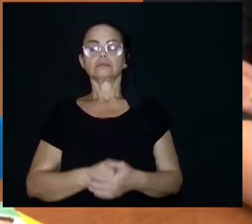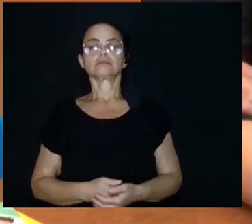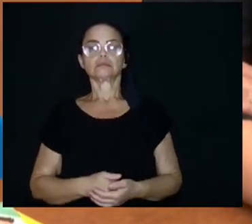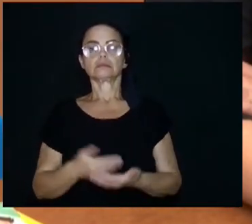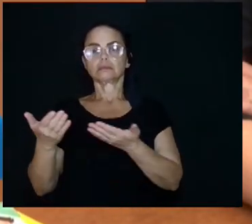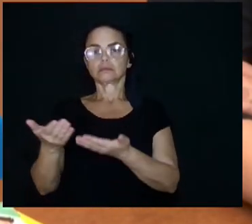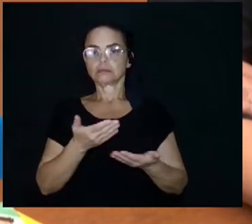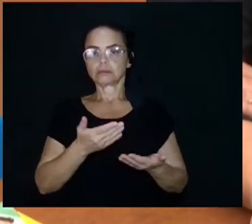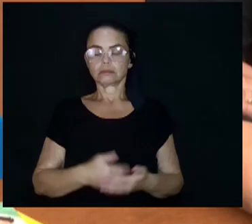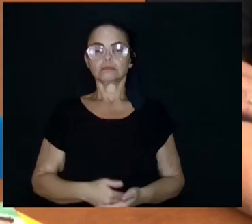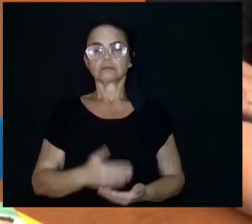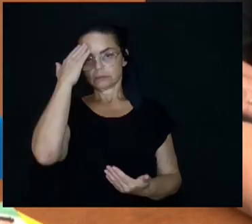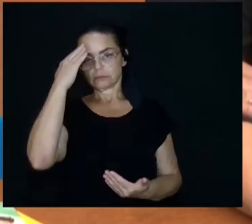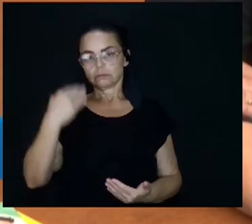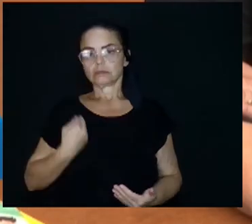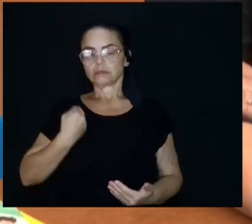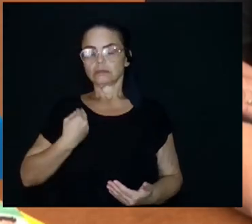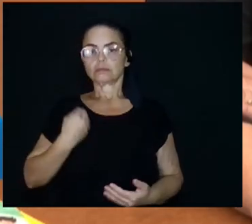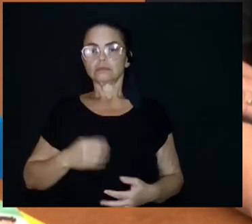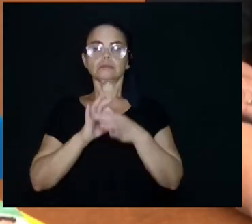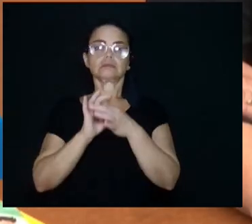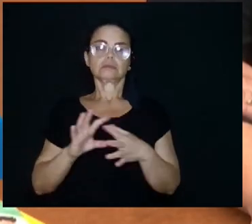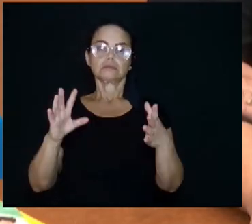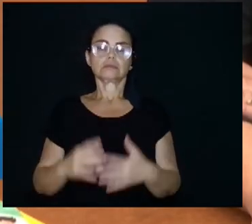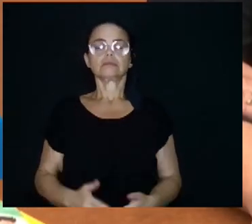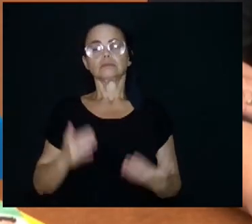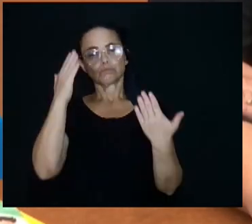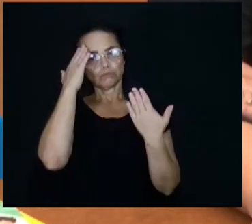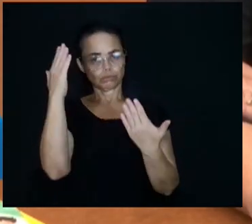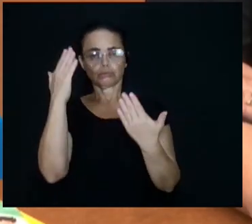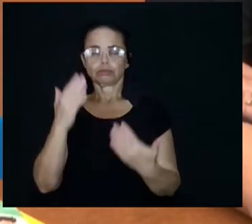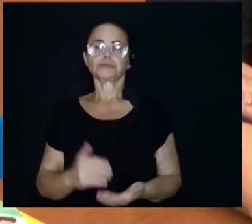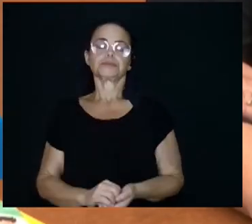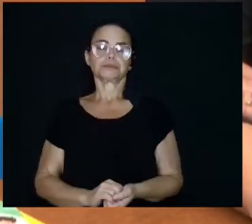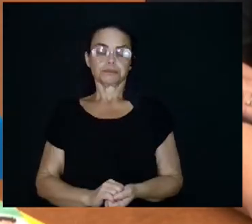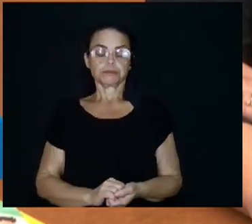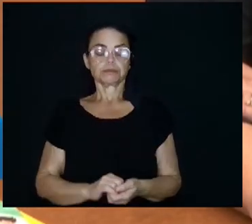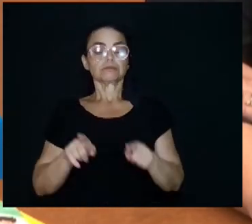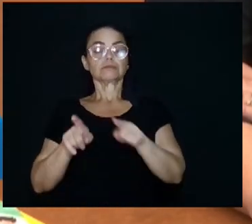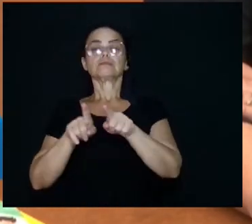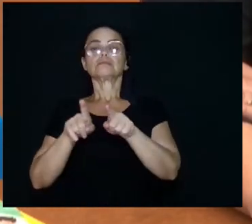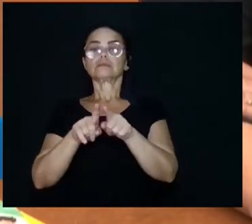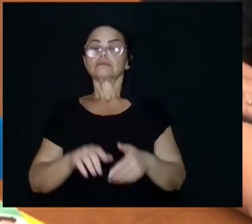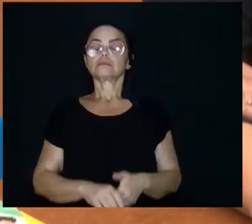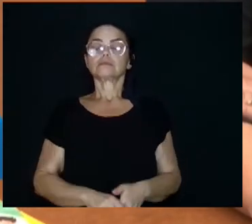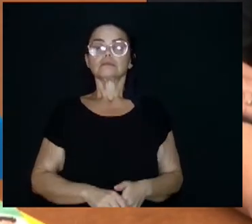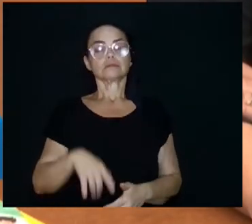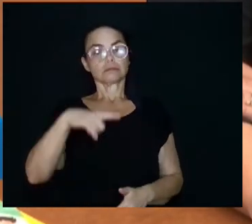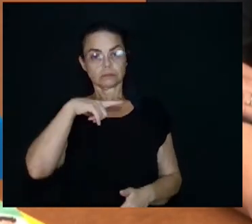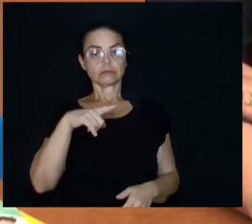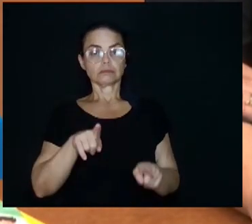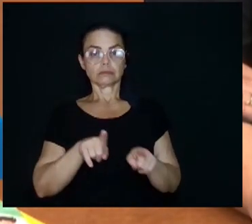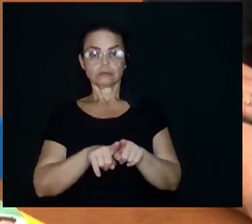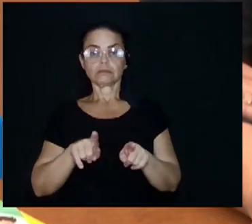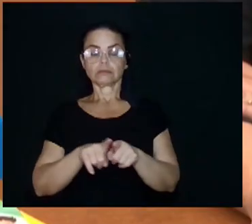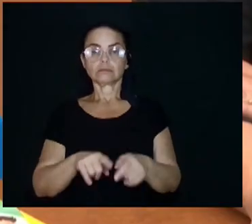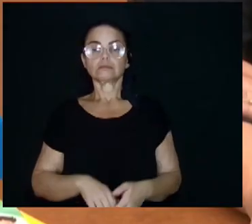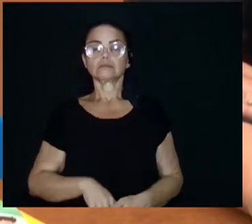presença, a disponibilidade de estar aqui. Muito obrigada. E também nós temos conosco aqui a Lívia